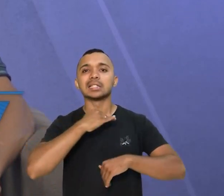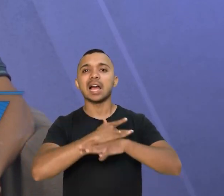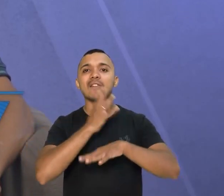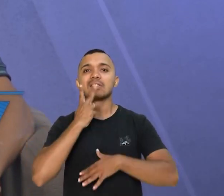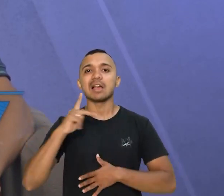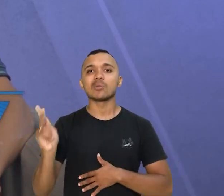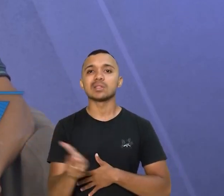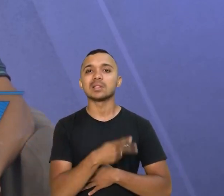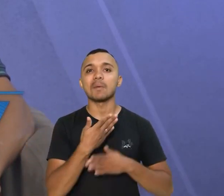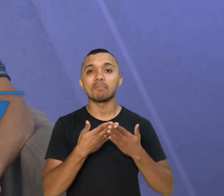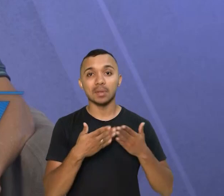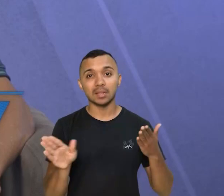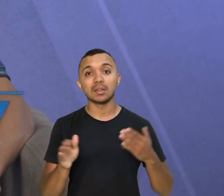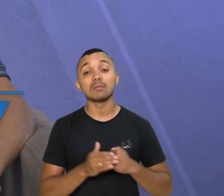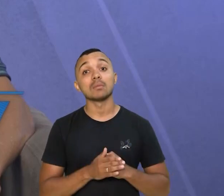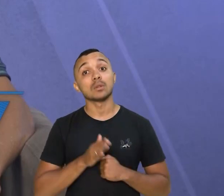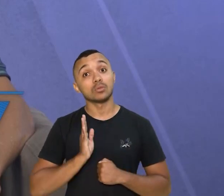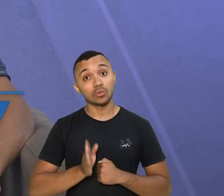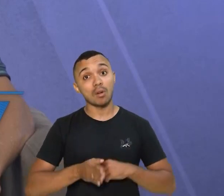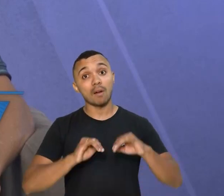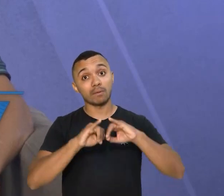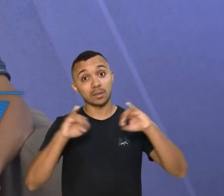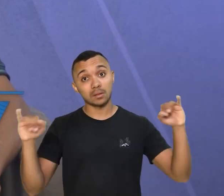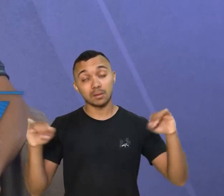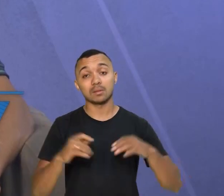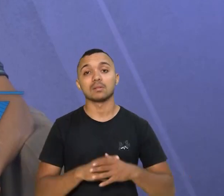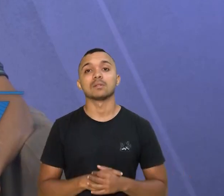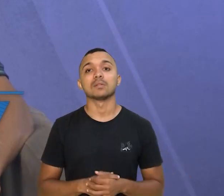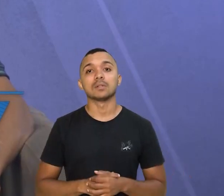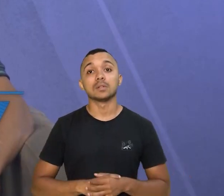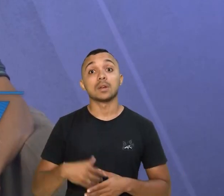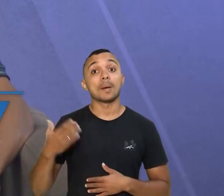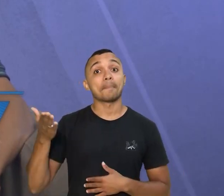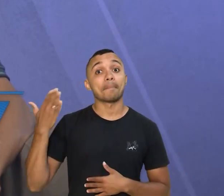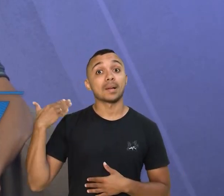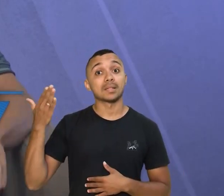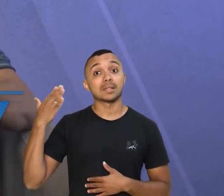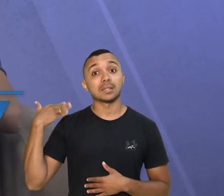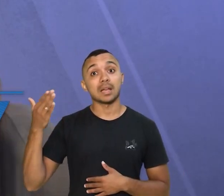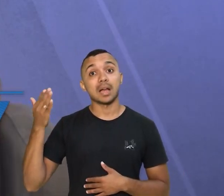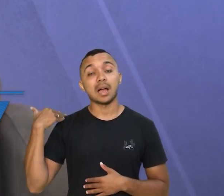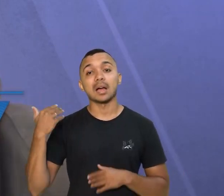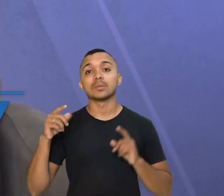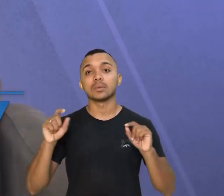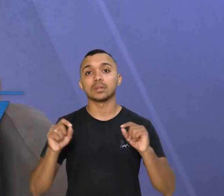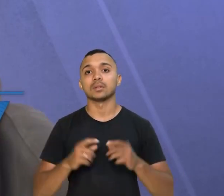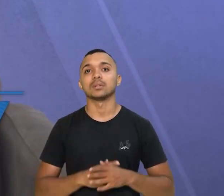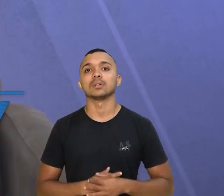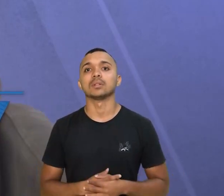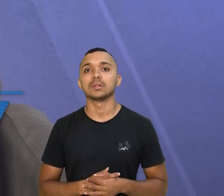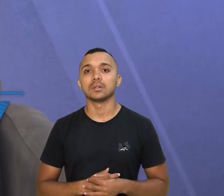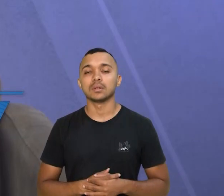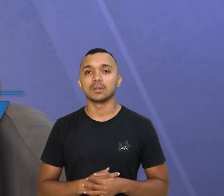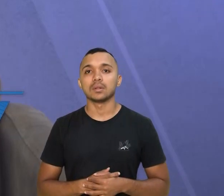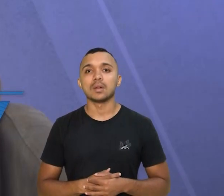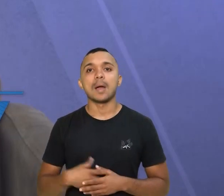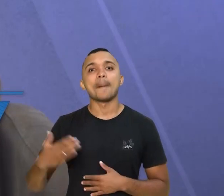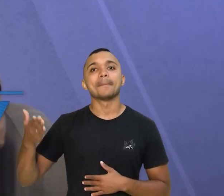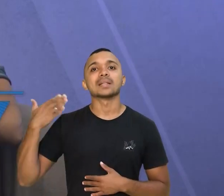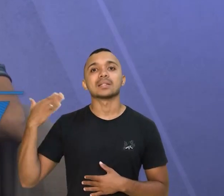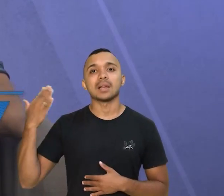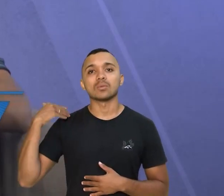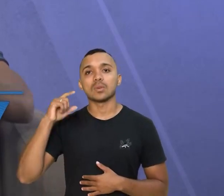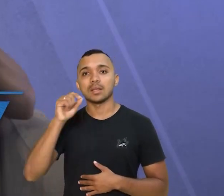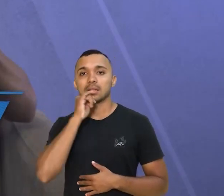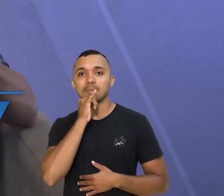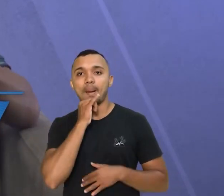para o Novo Horizontino, eu até chamei a atenção. Só o passar dos jogos vai nos dizer se isso foi um ponto fora da